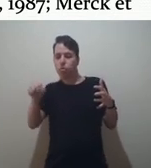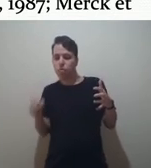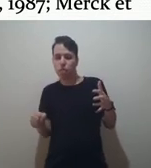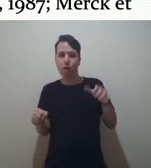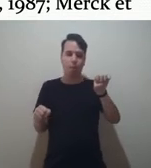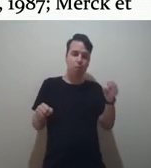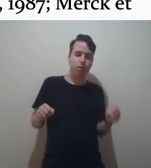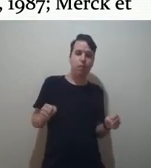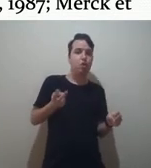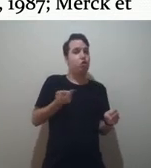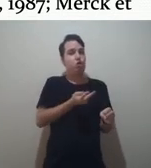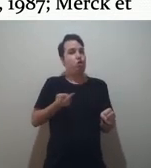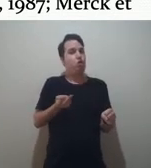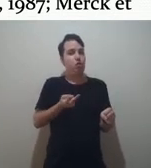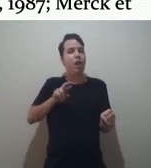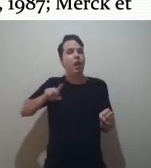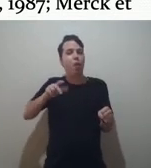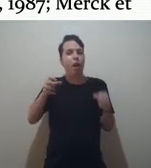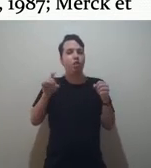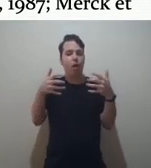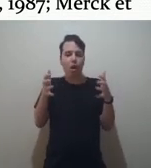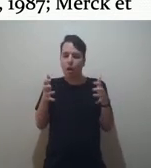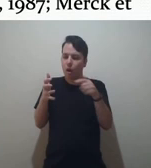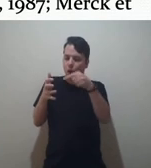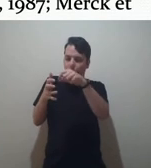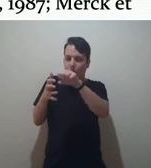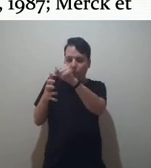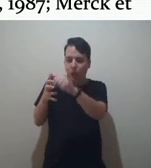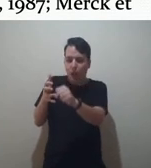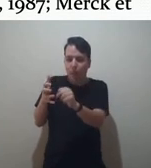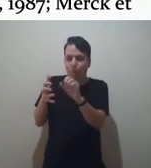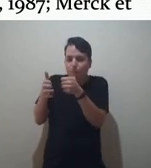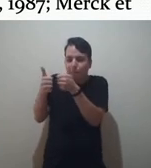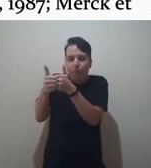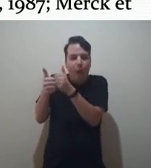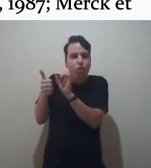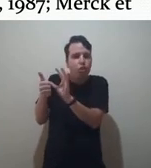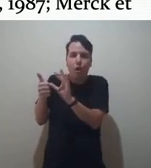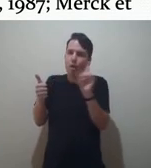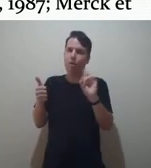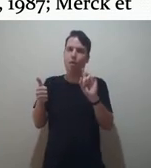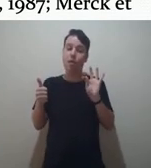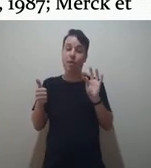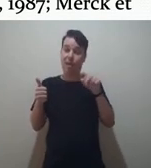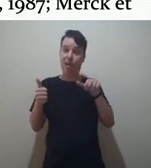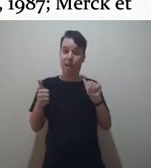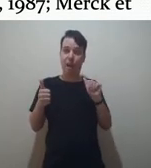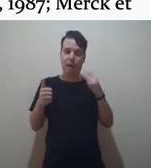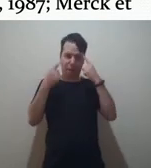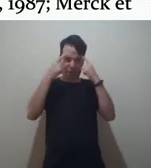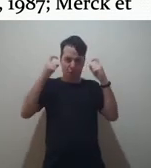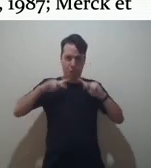pode chutar o animal de um lado e daí acaba chutando também do outro, não é só um impacto único,